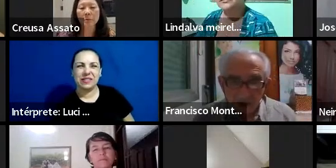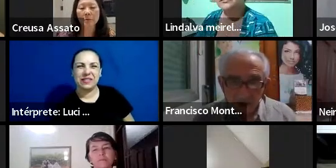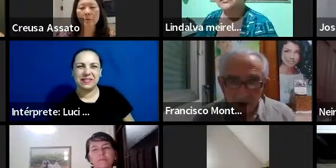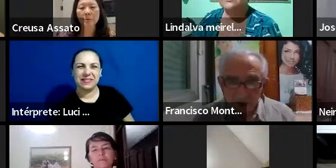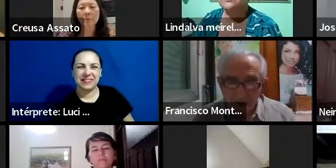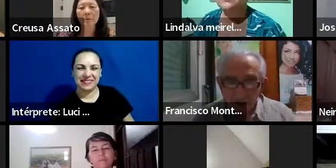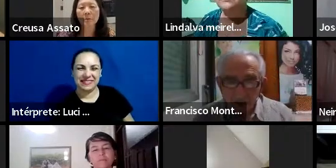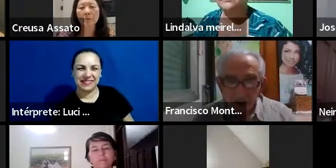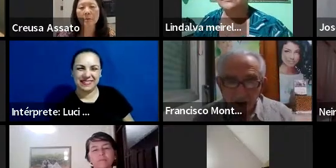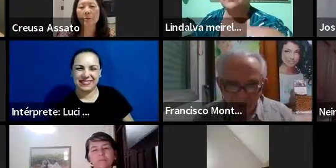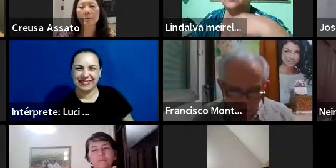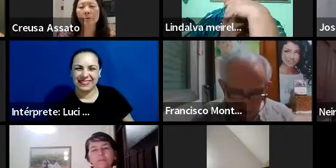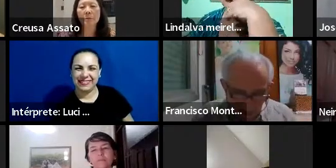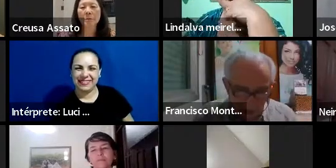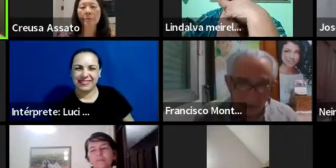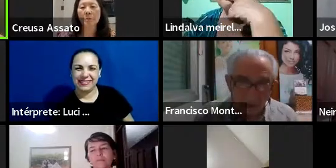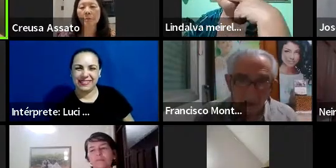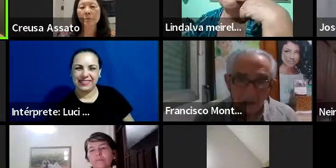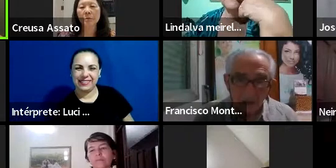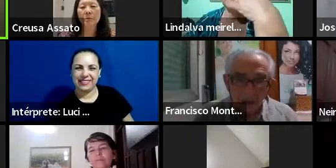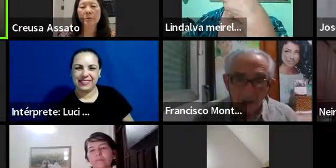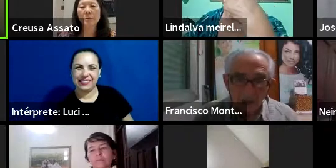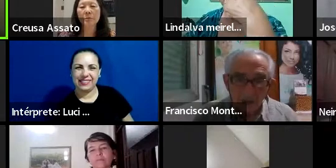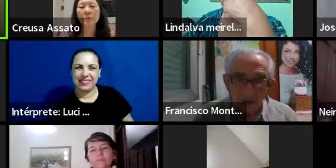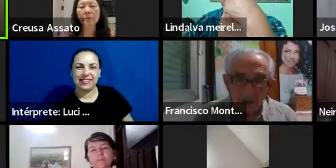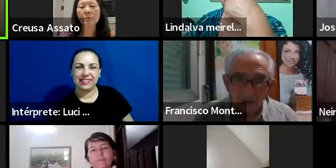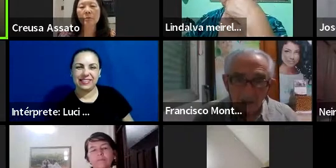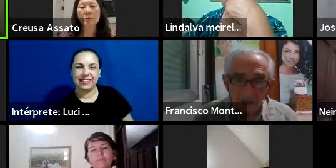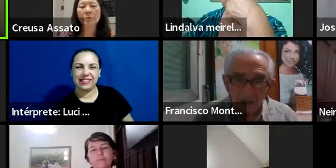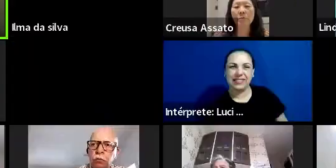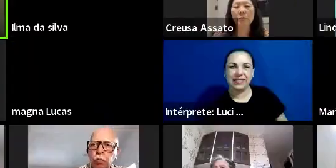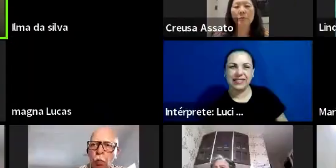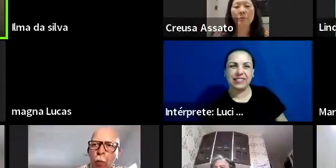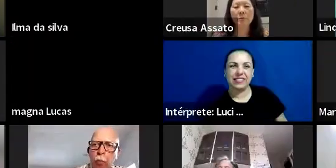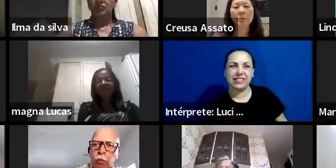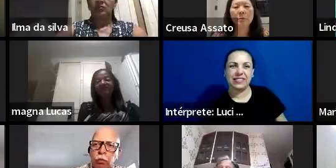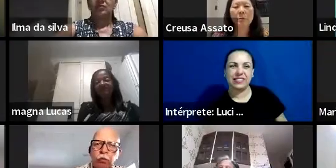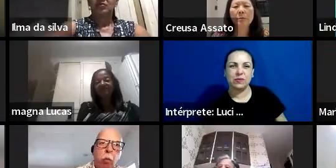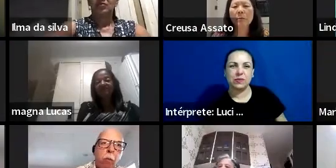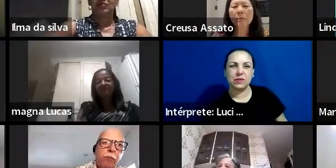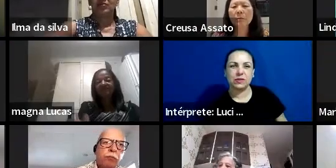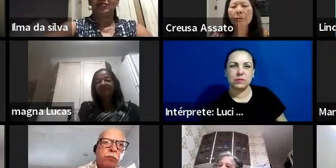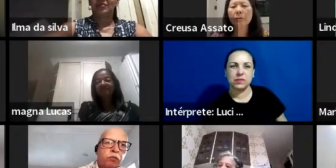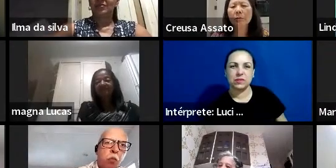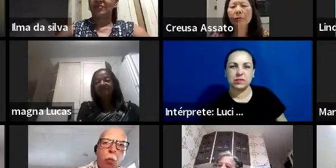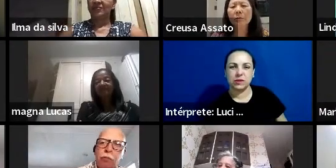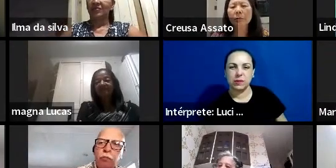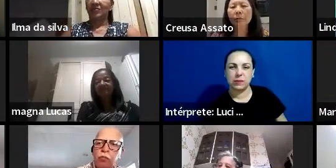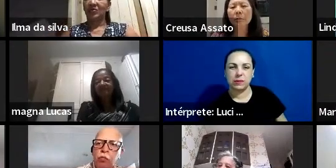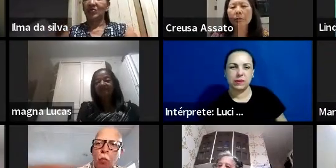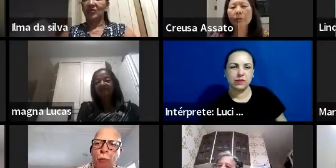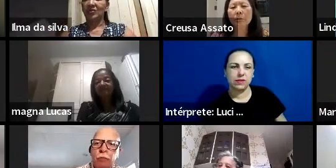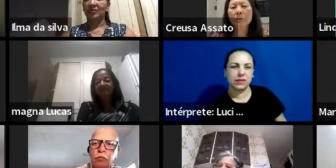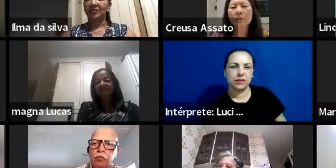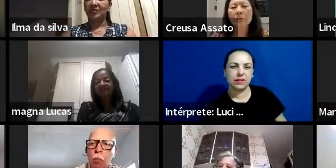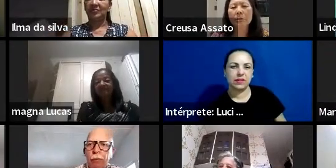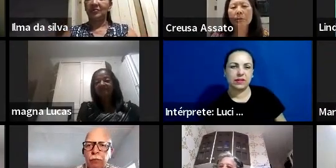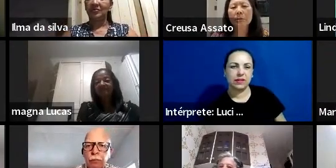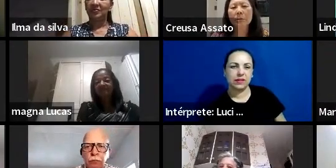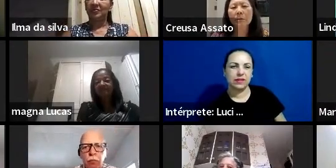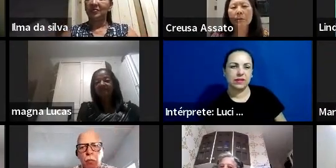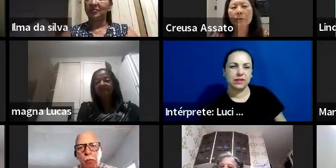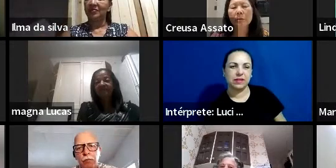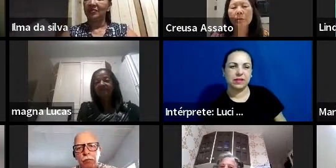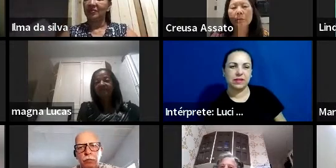Tudo bem? Tudo certo? Pronto, então, como é que tá aí?